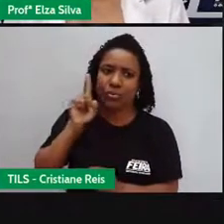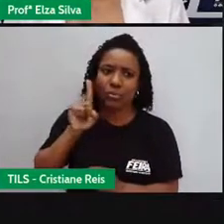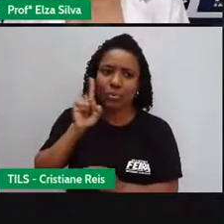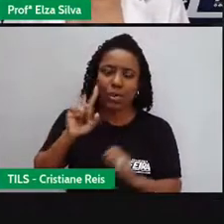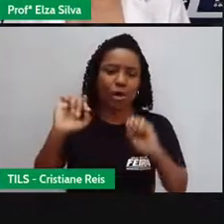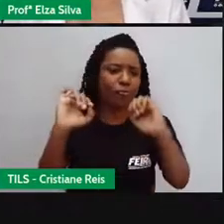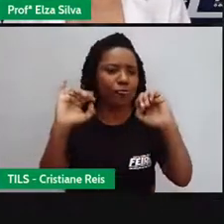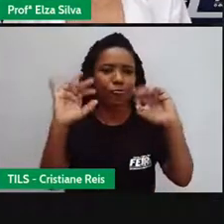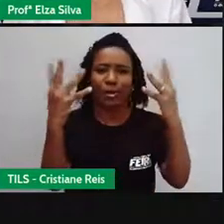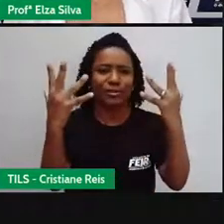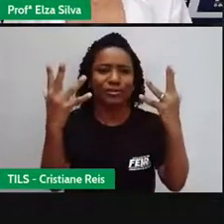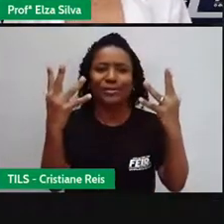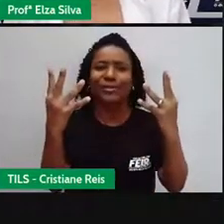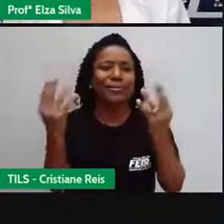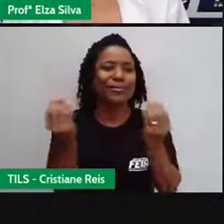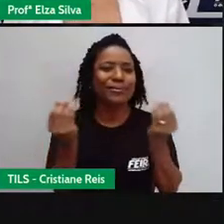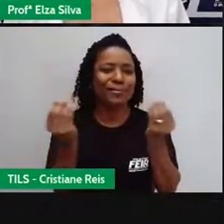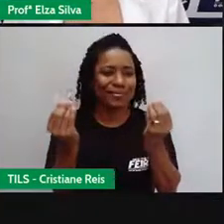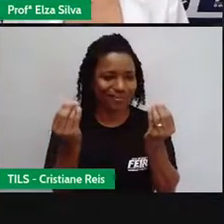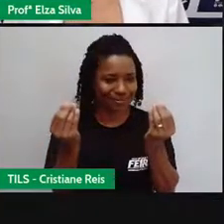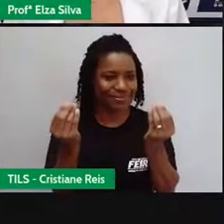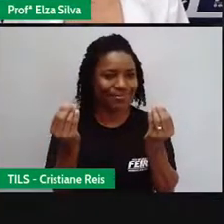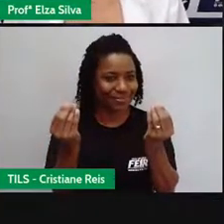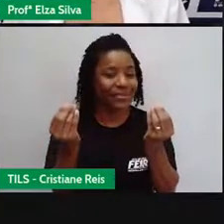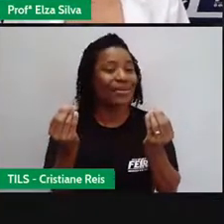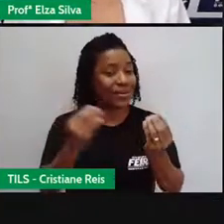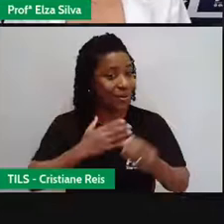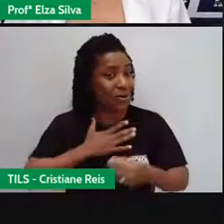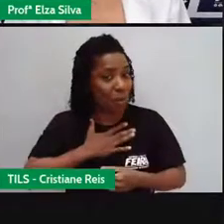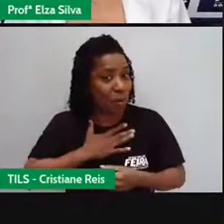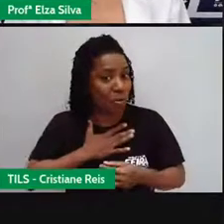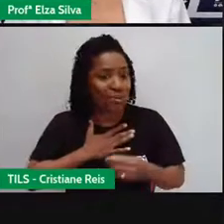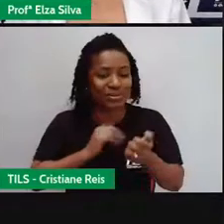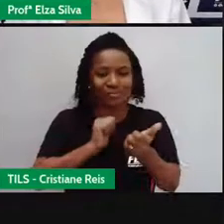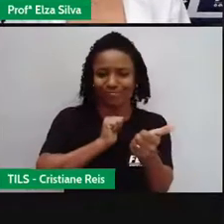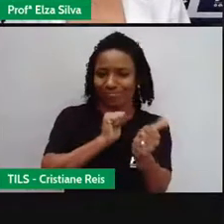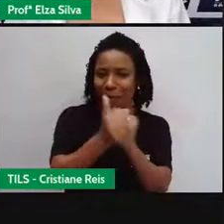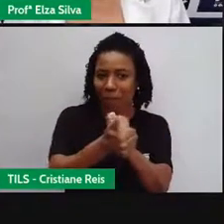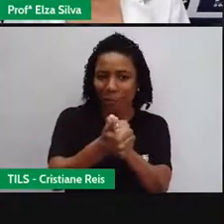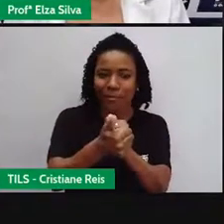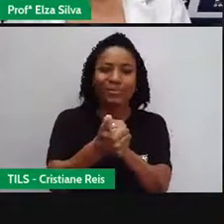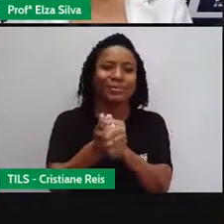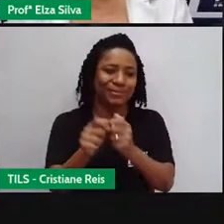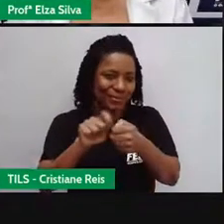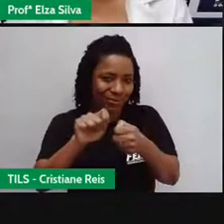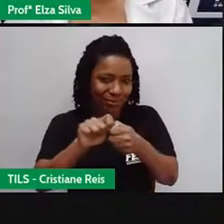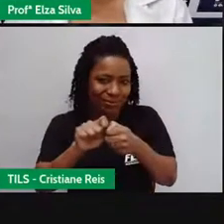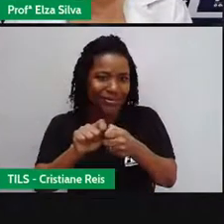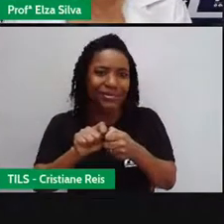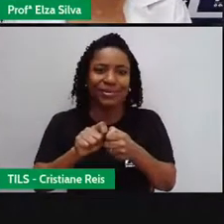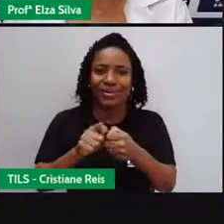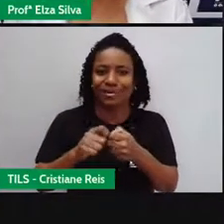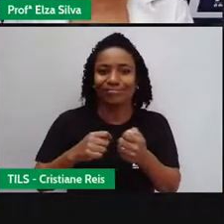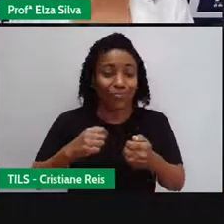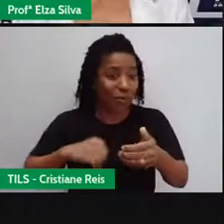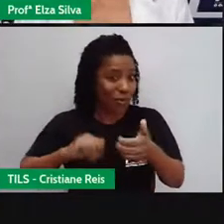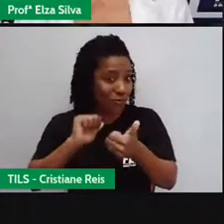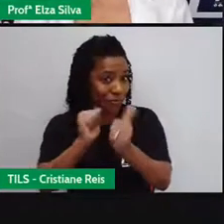dia é com eventos esportivos, como, por exemplo, os jogos de